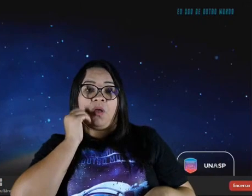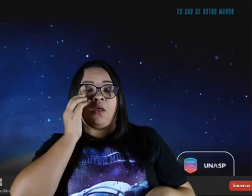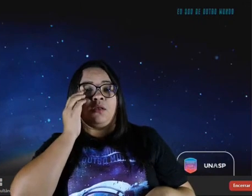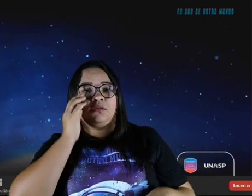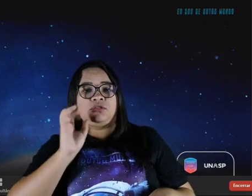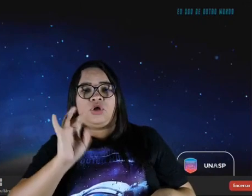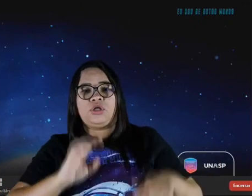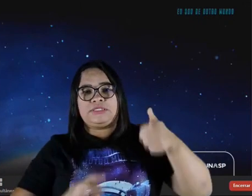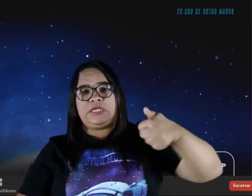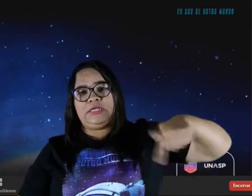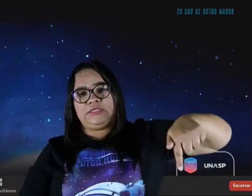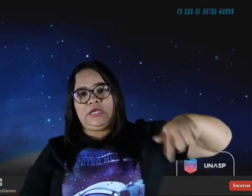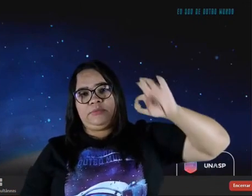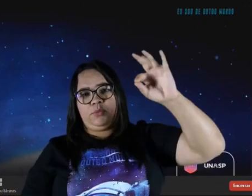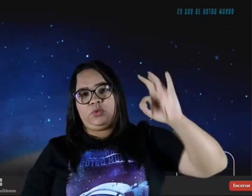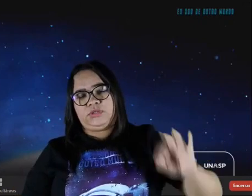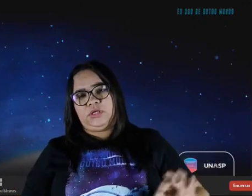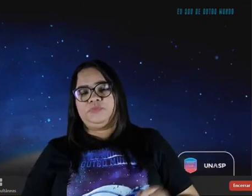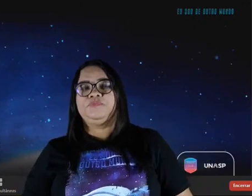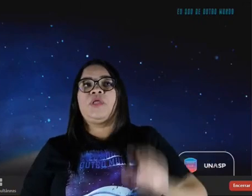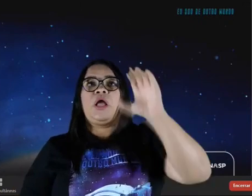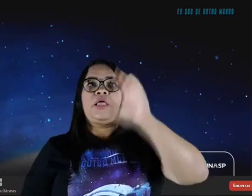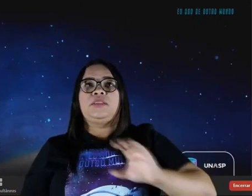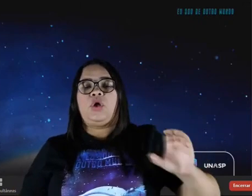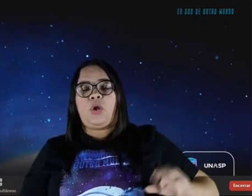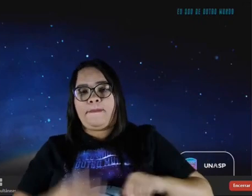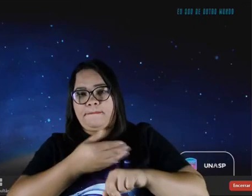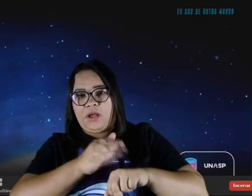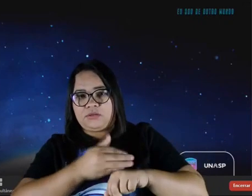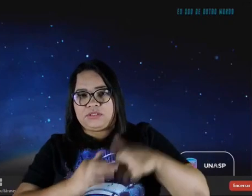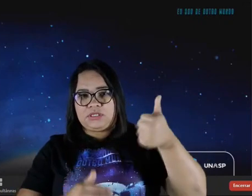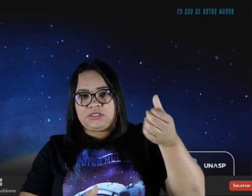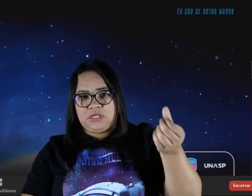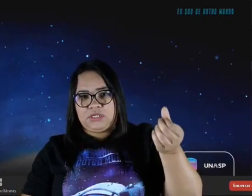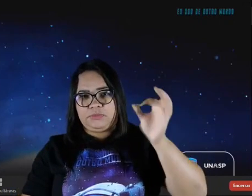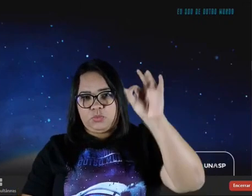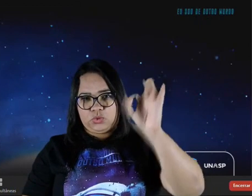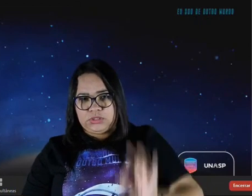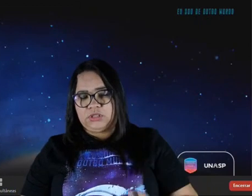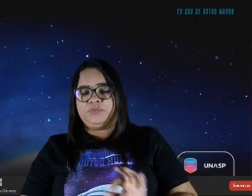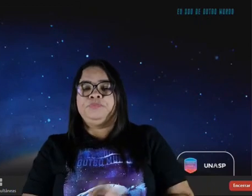caíram para 17,6%. Católicos brancos, 16%.